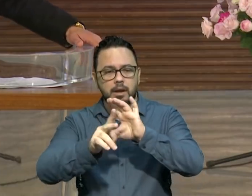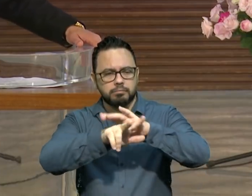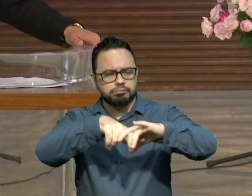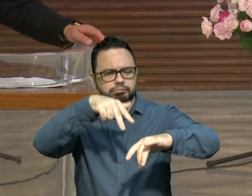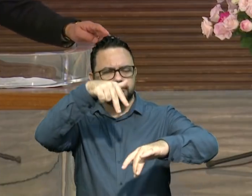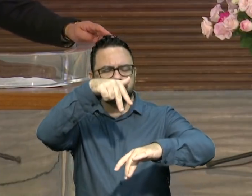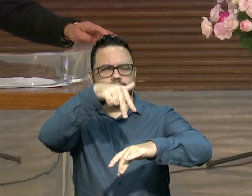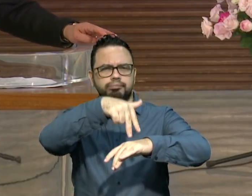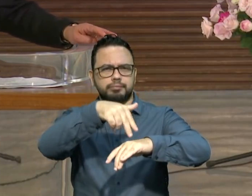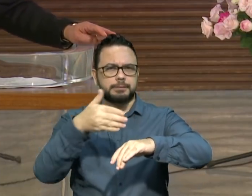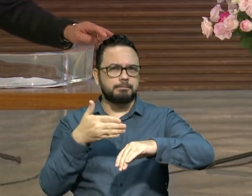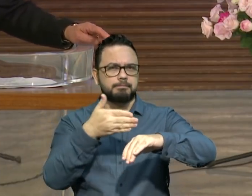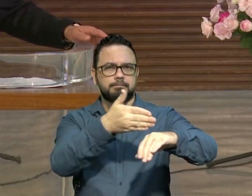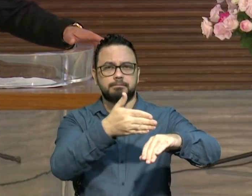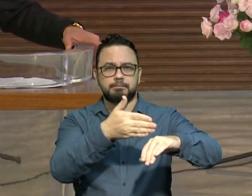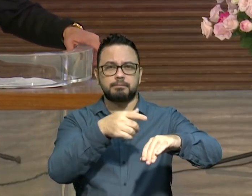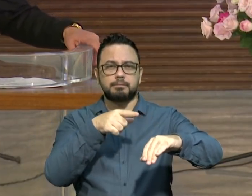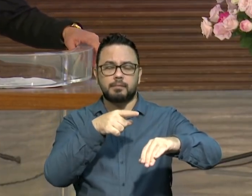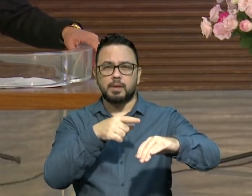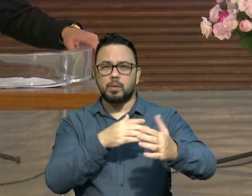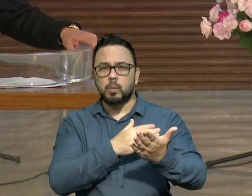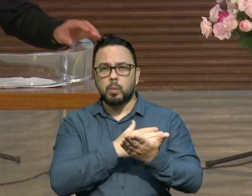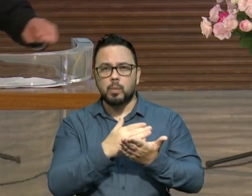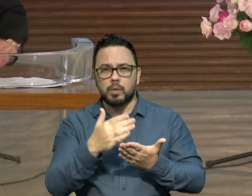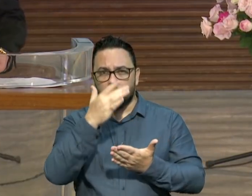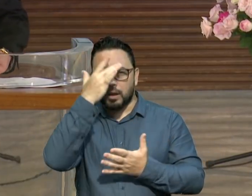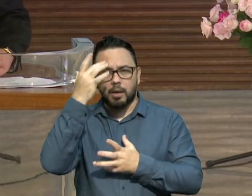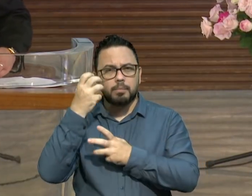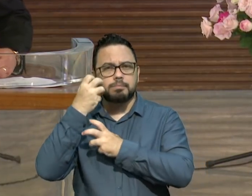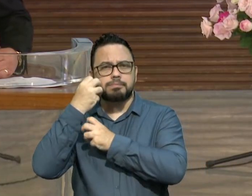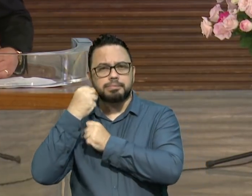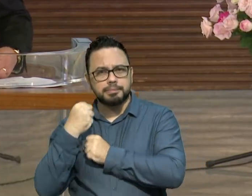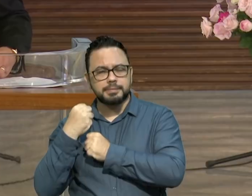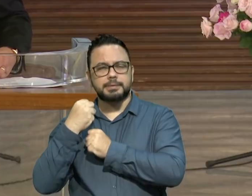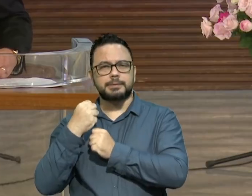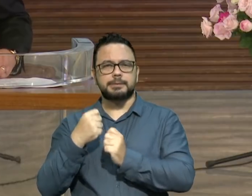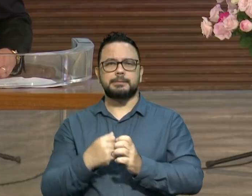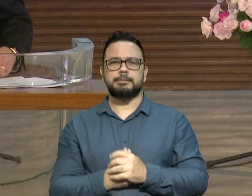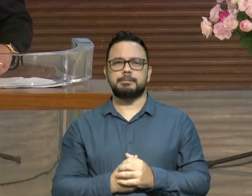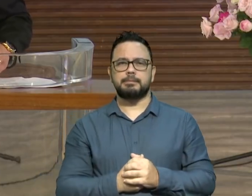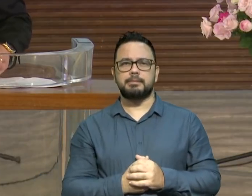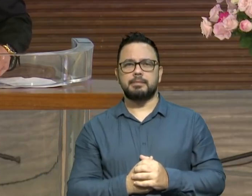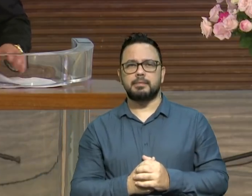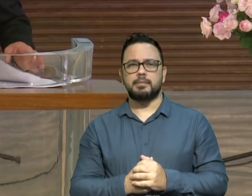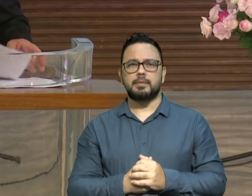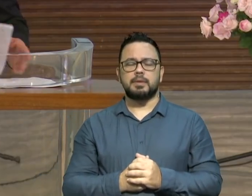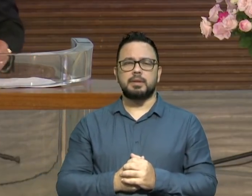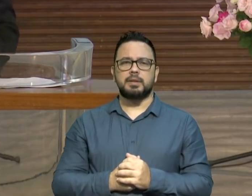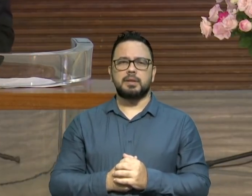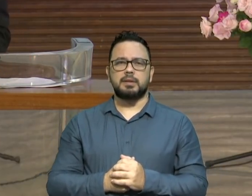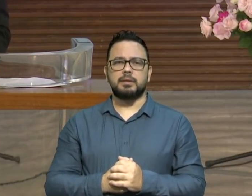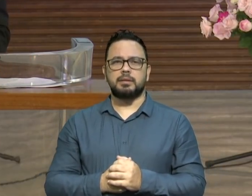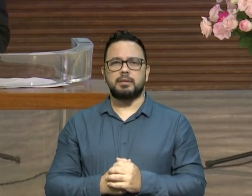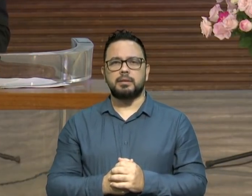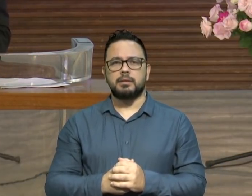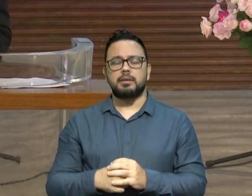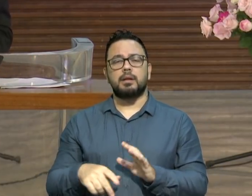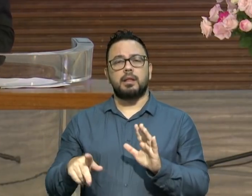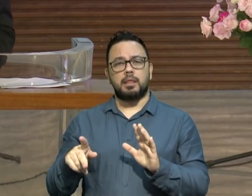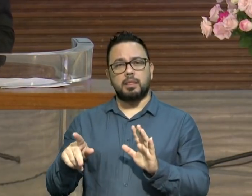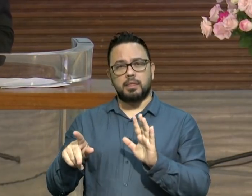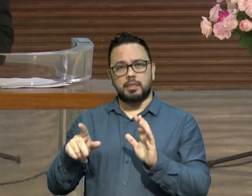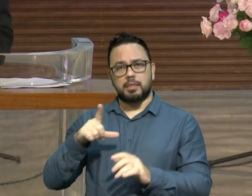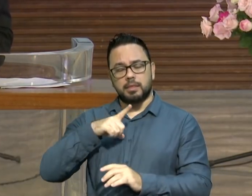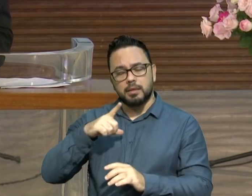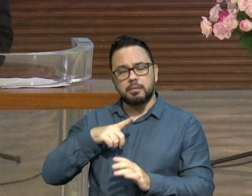mortos sendo ele as Primícias dos que dormem visto que ele visto que a morte veio por um homem também por um homem veio a